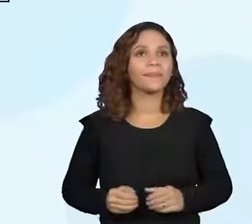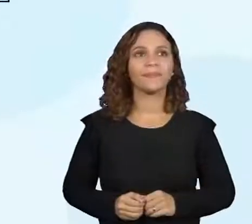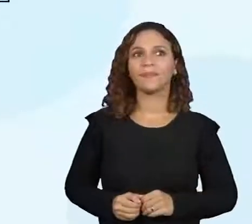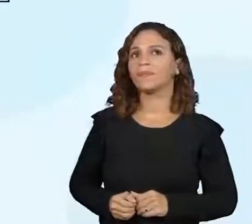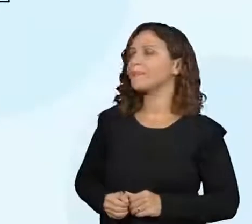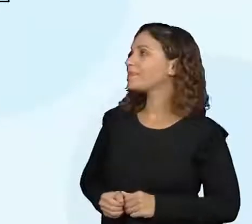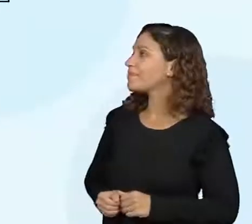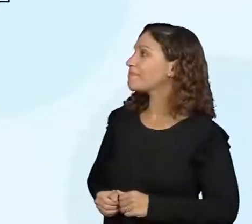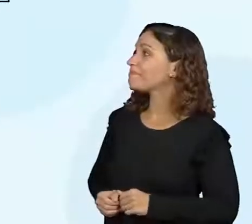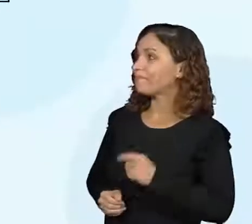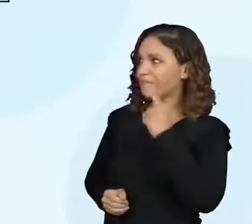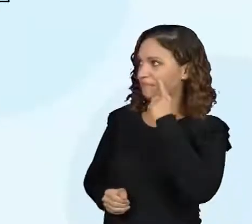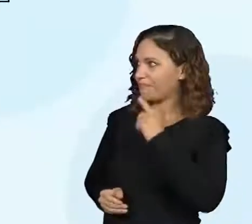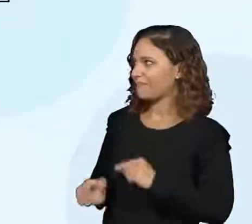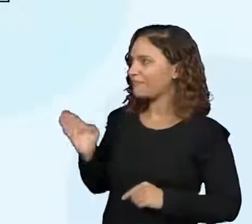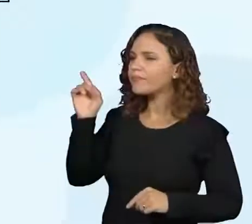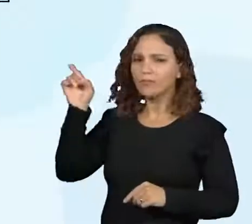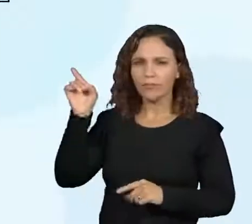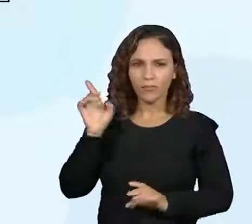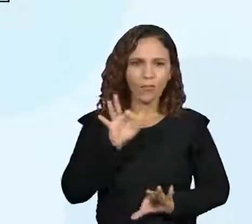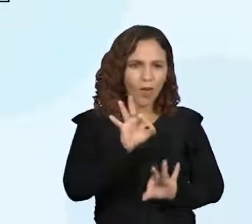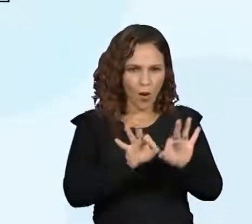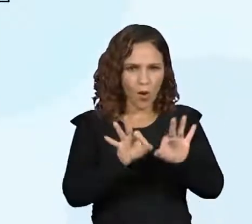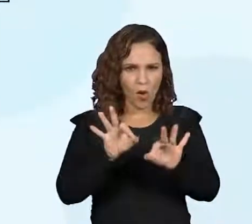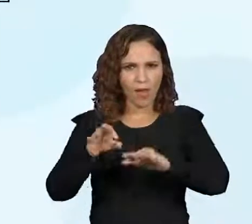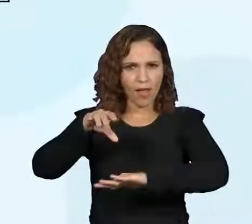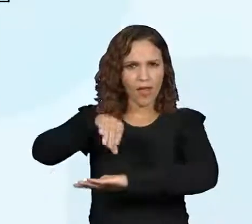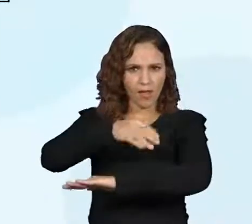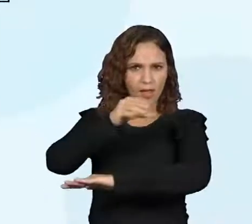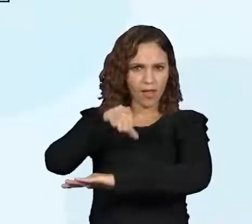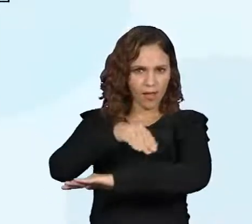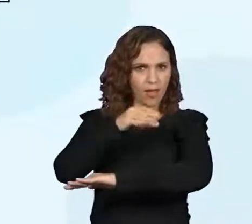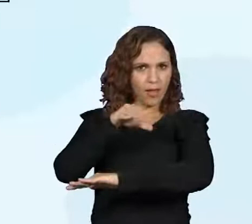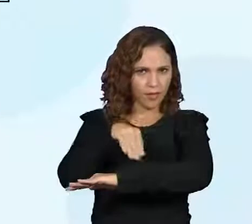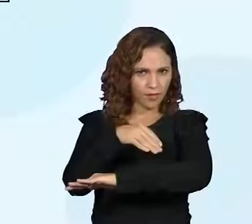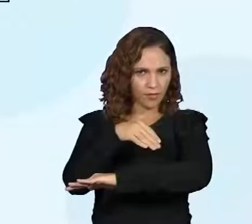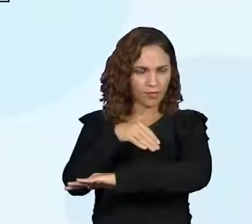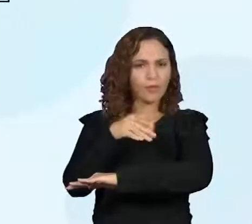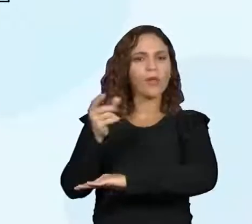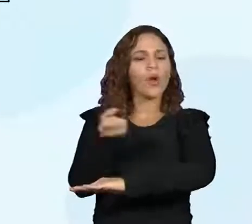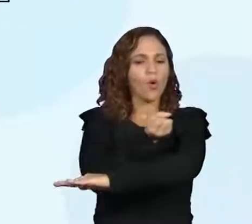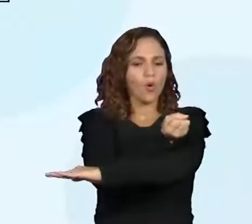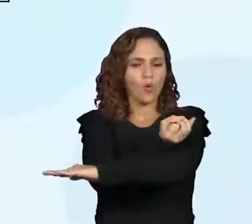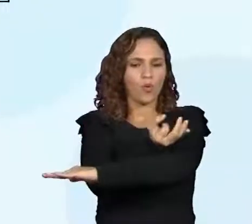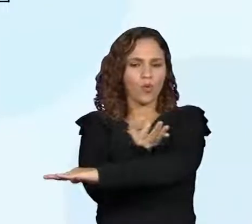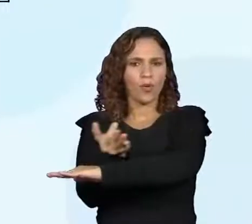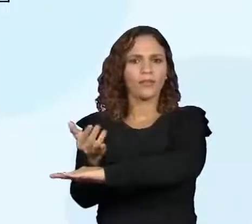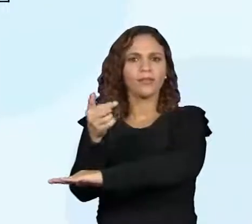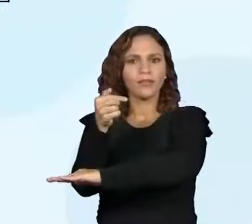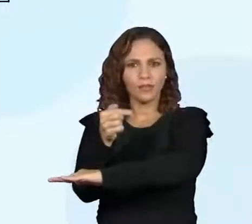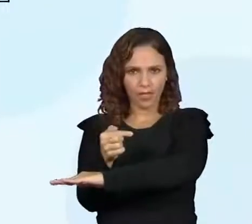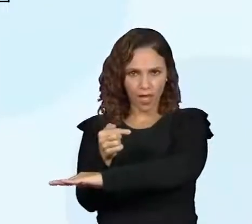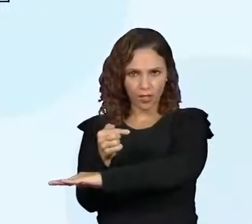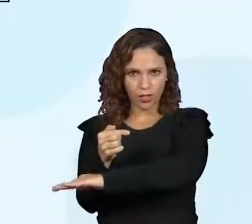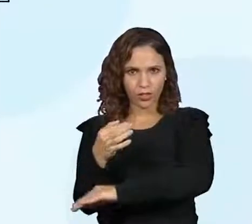O Otávio organiza os carrinhos em prateleiras com 7 carrinhos que a gente